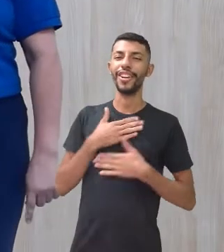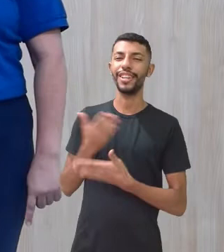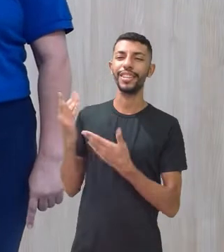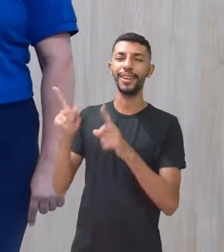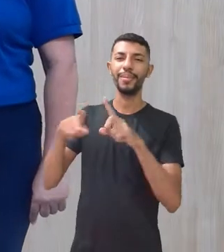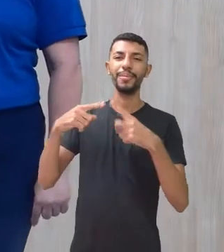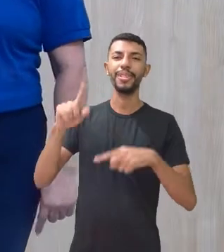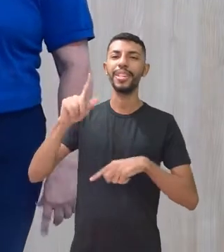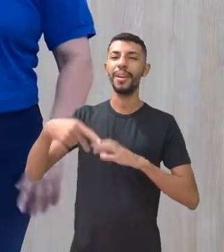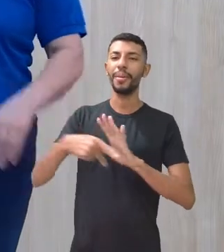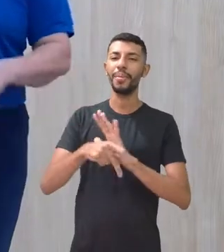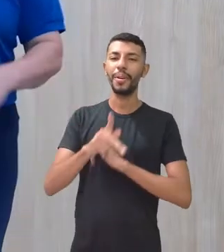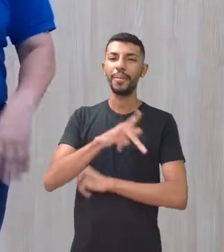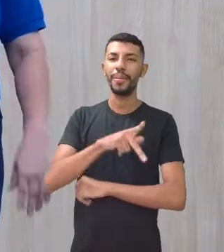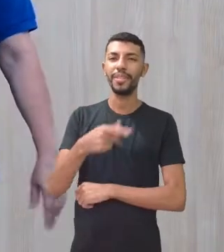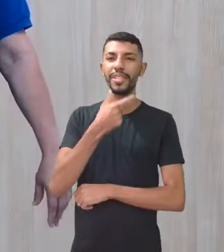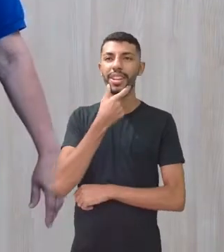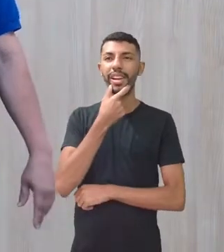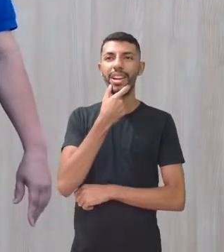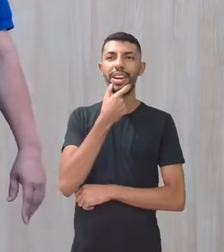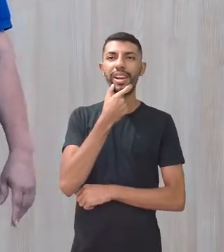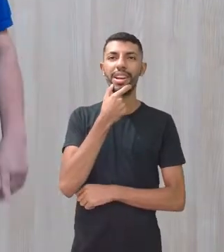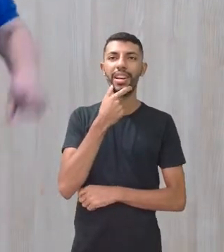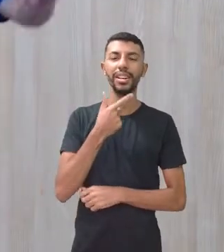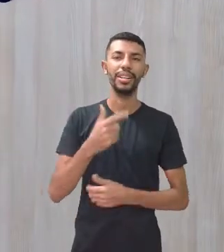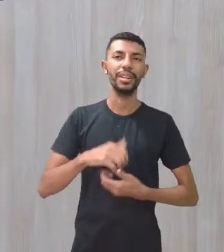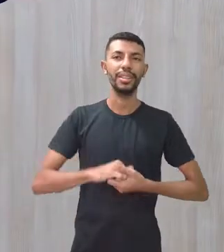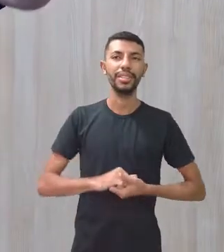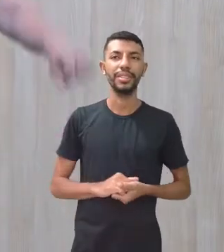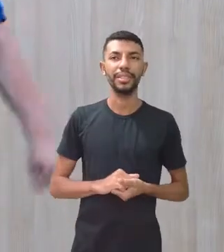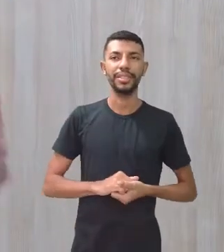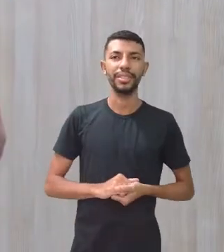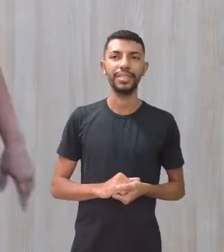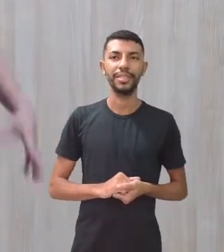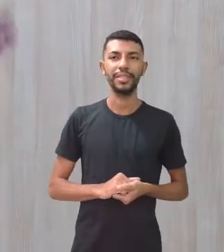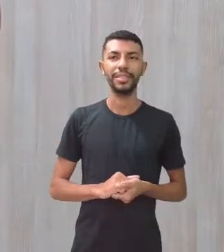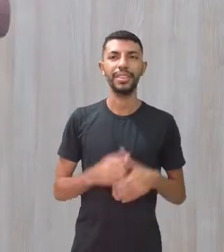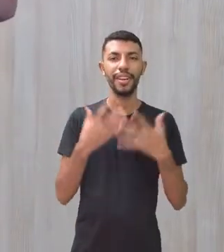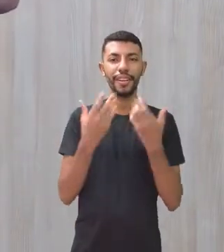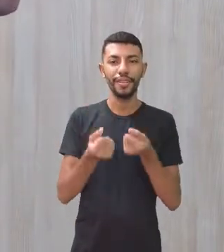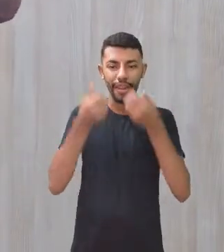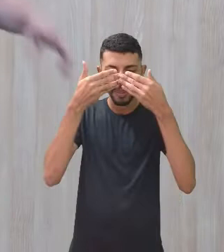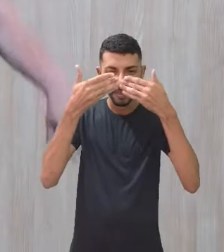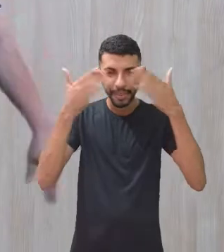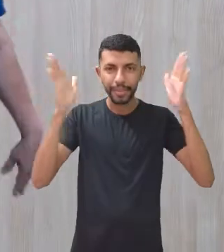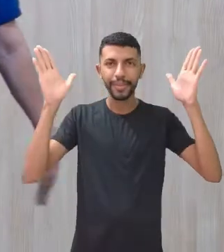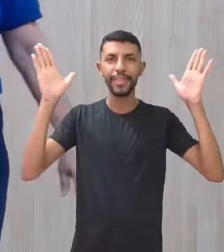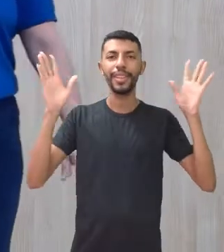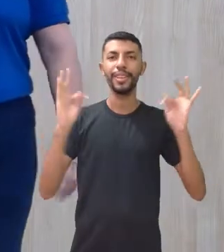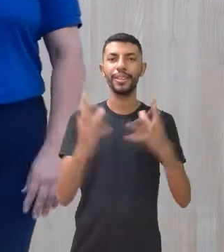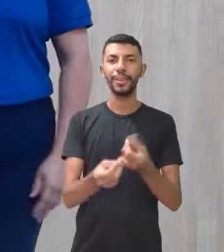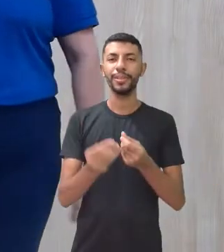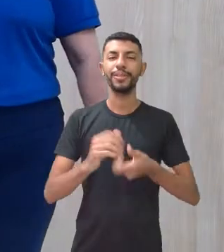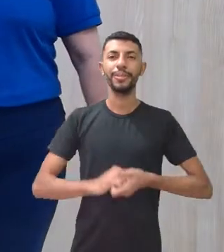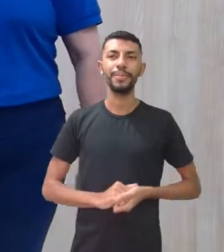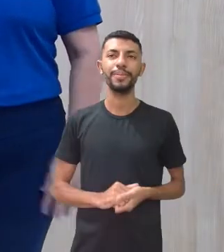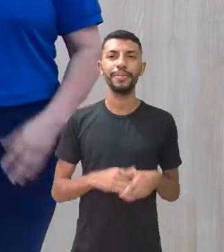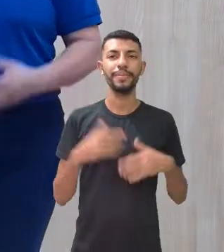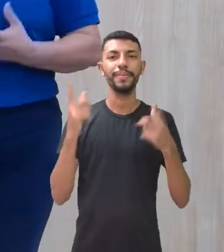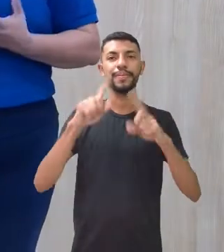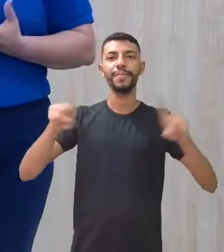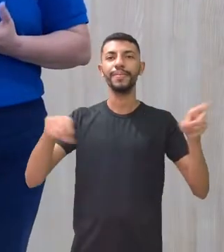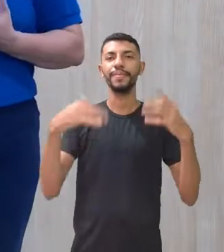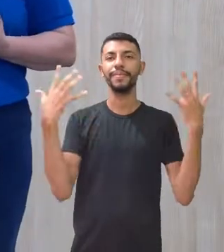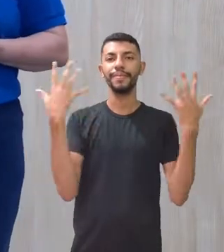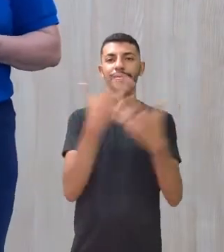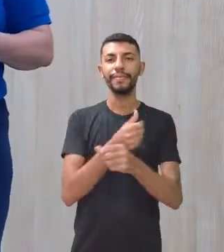de inglês, né? Open your eyes, everybody. Vamos abrir os olhos, né? Que música linda, né? Falando